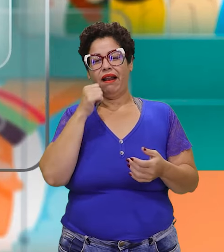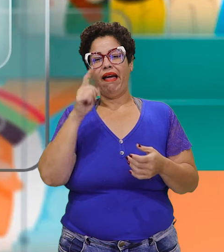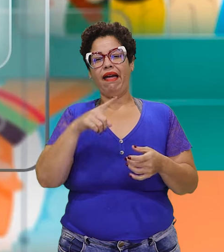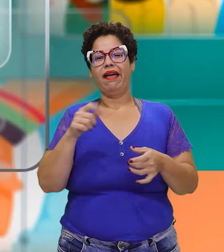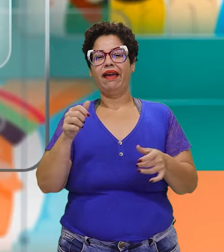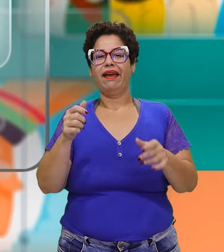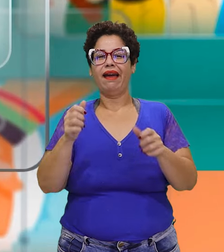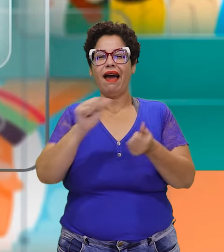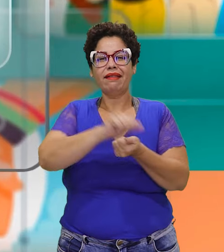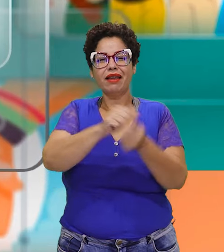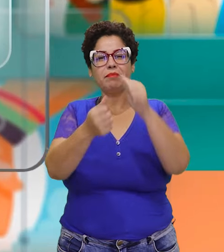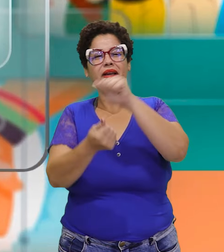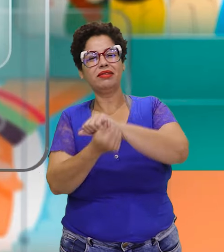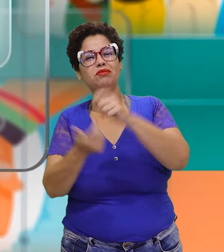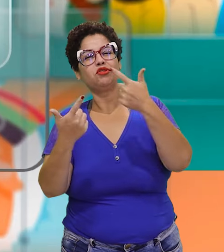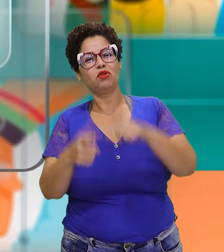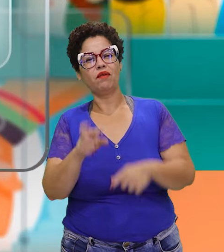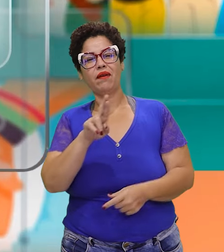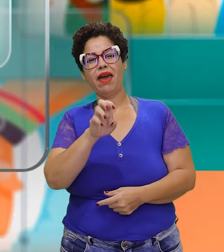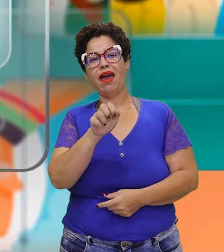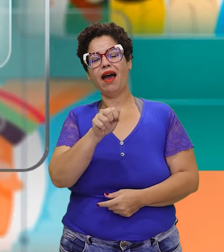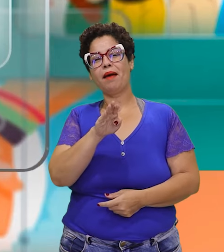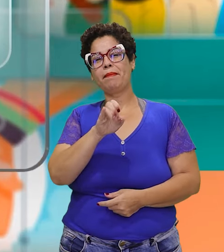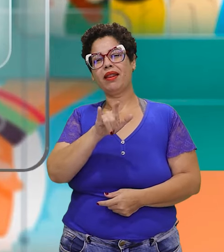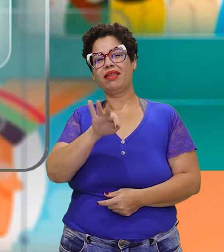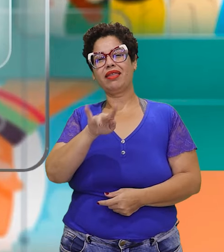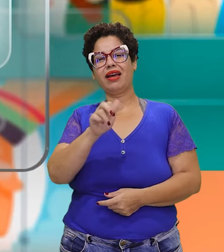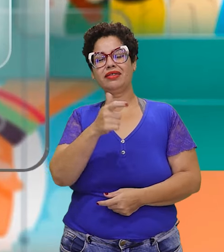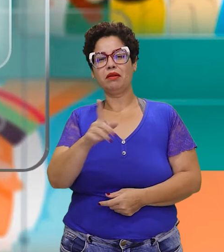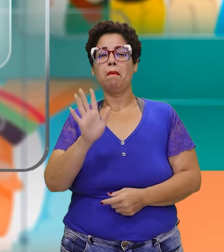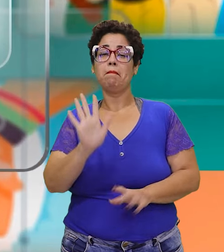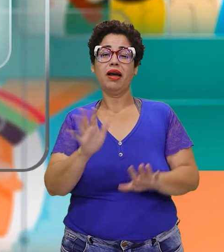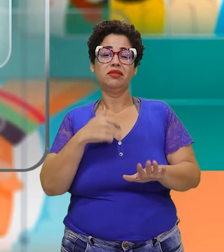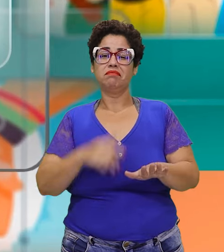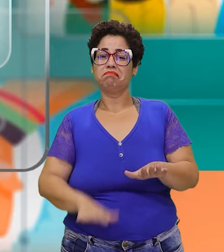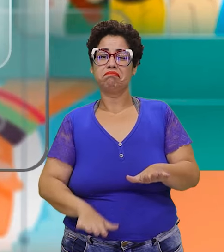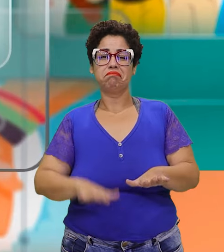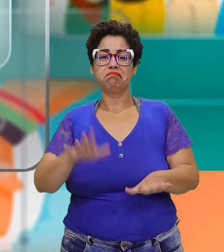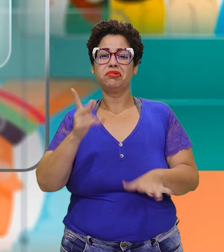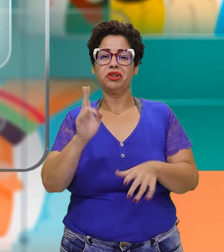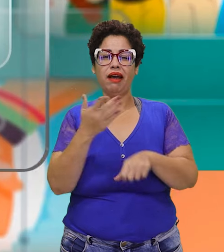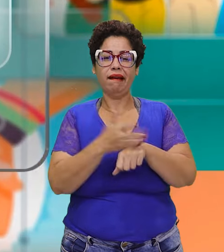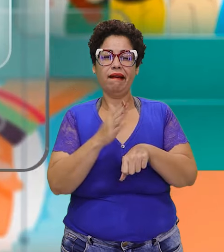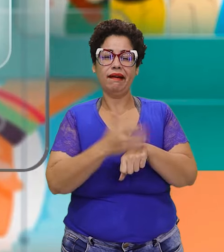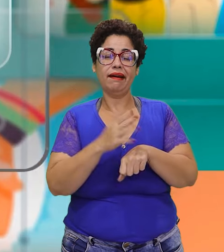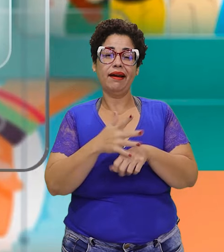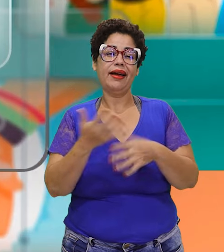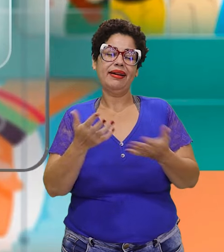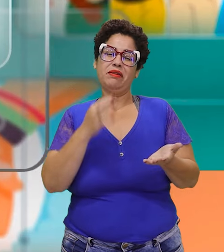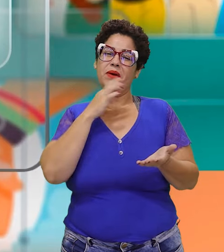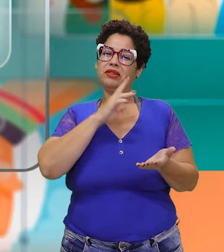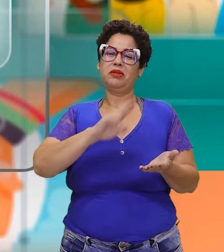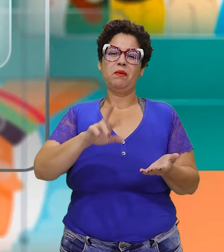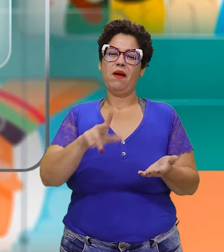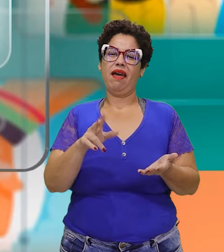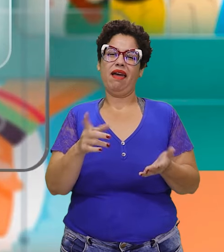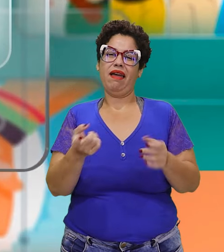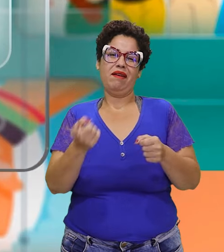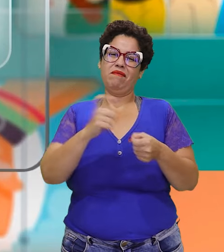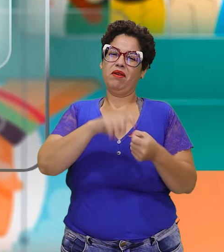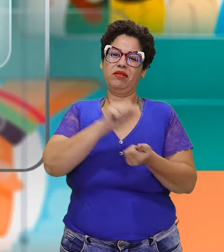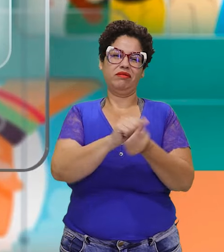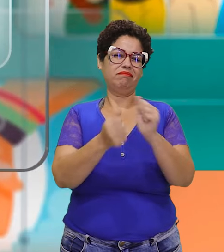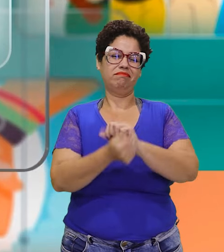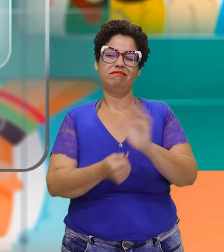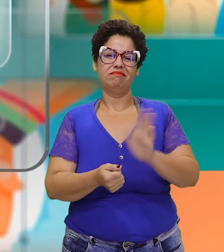gente chama de reabilitação, né? Mas como eu já vinha nesses processos desde a infância, então não sei se é bem